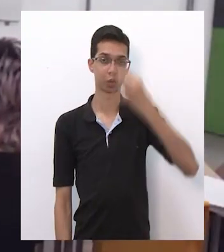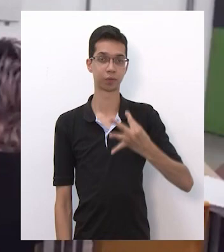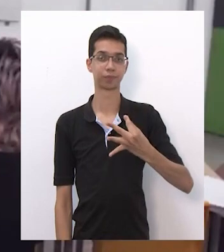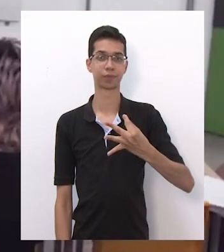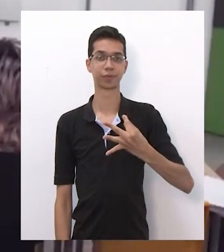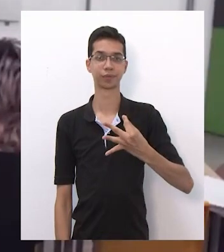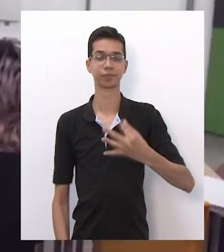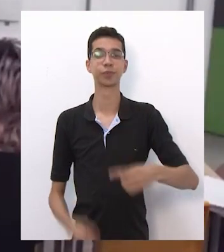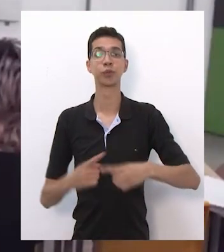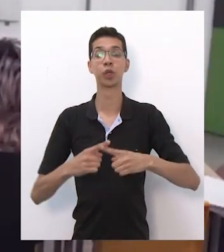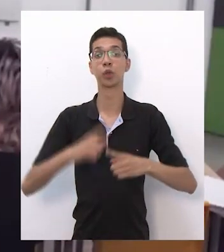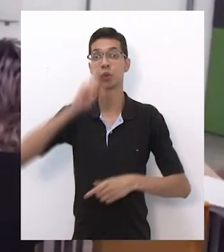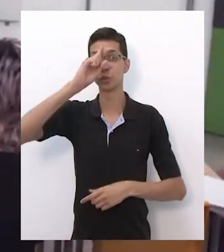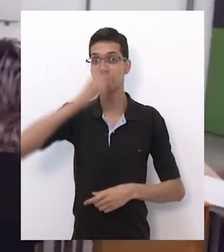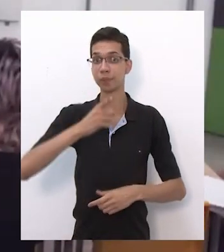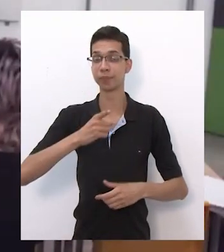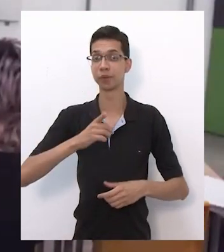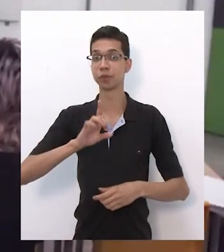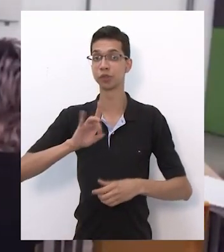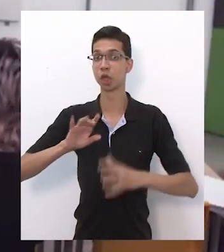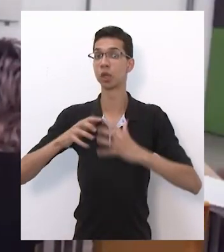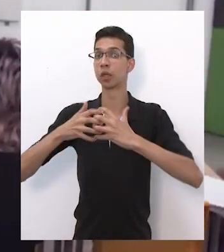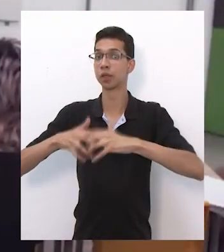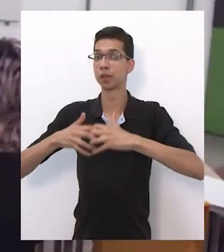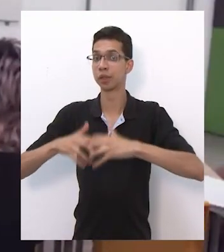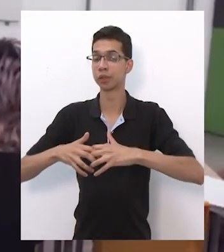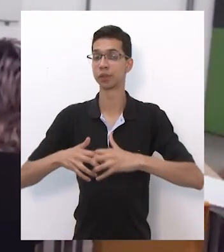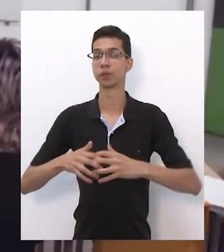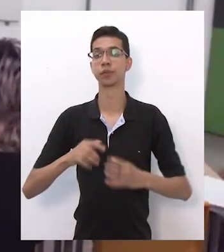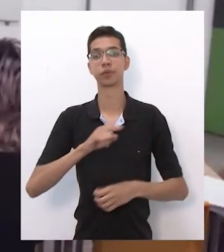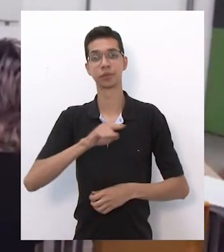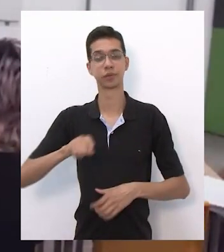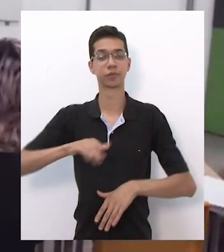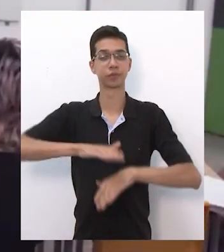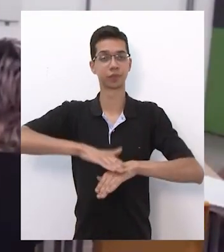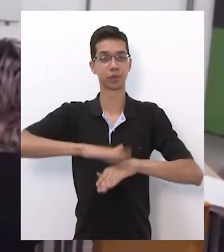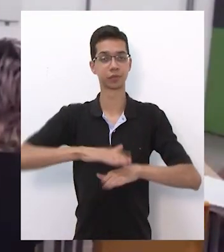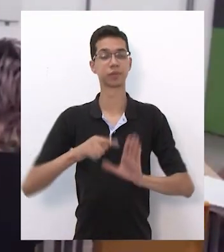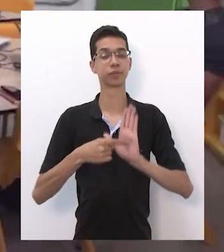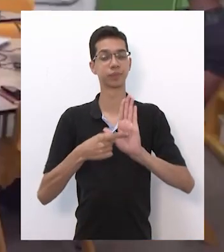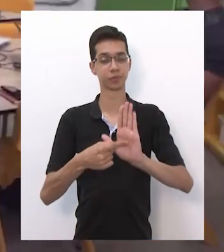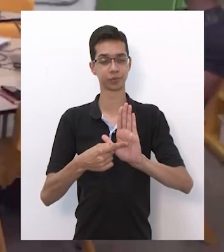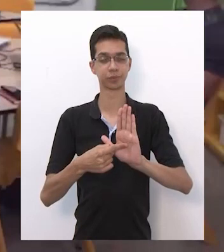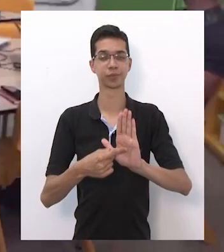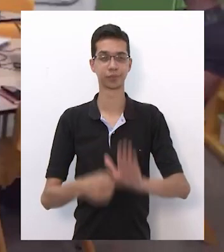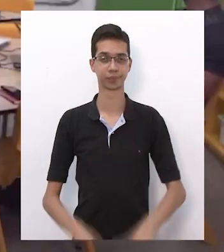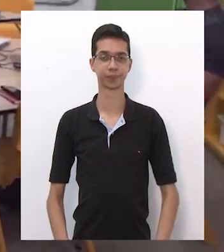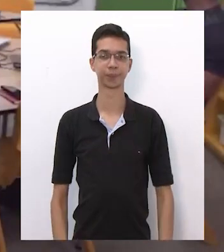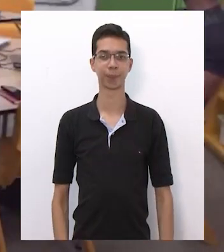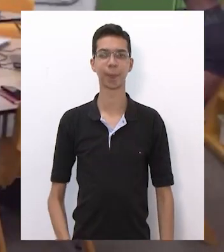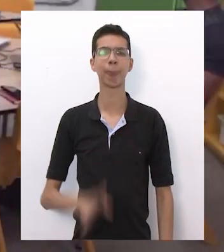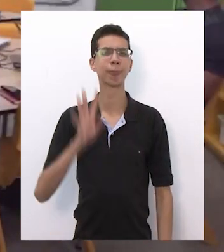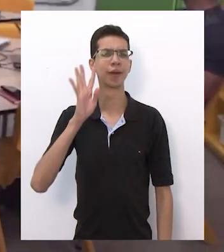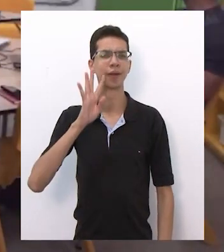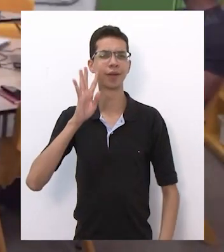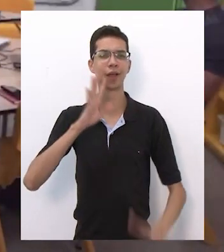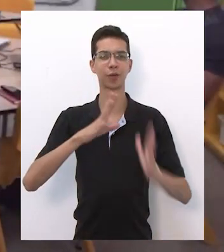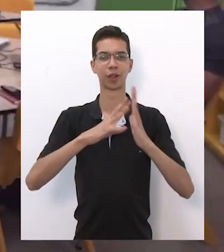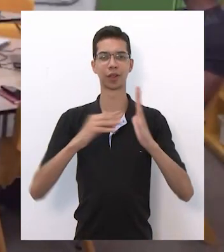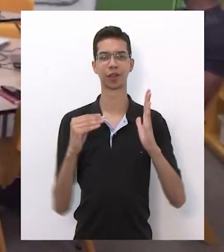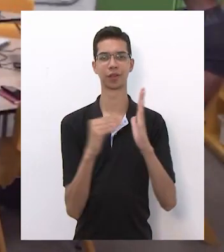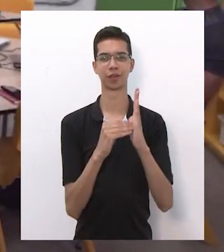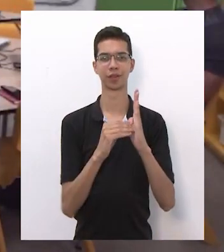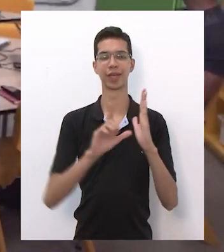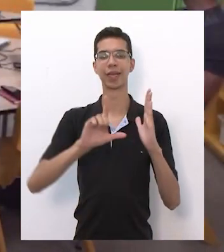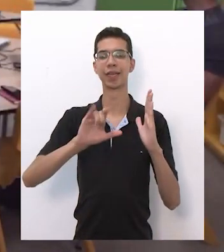o comando ele só executa aquilo que nós colocamos quando nós apontamos a sua execução. E o legal dessa linguagem é que assim, a gente consegue